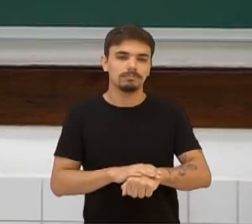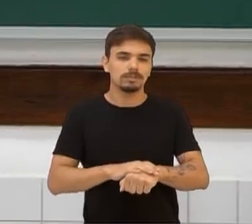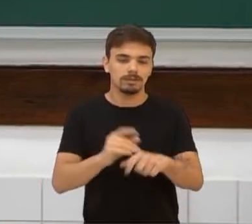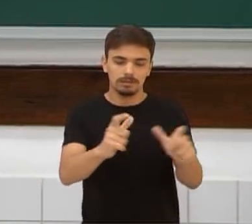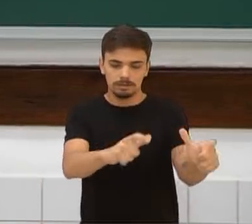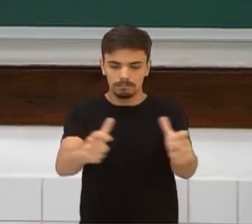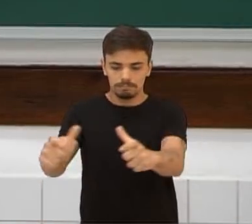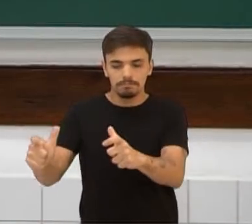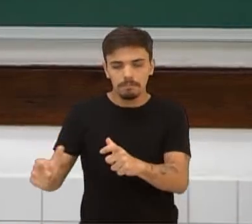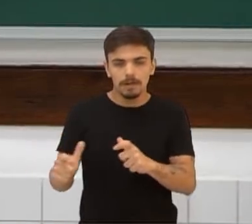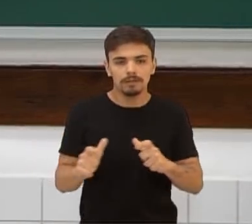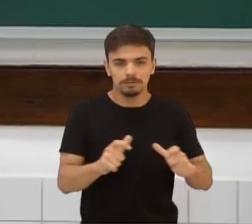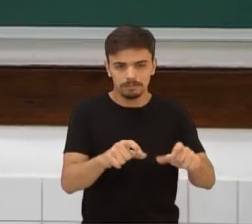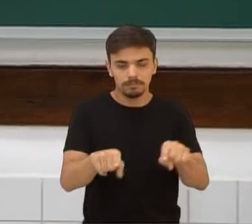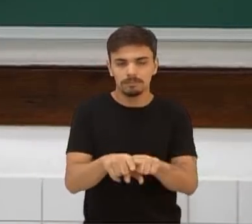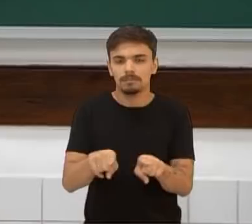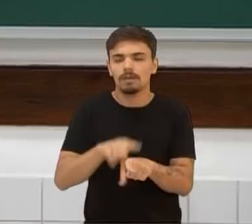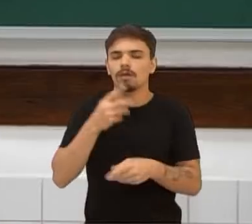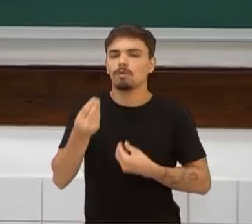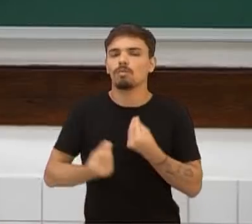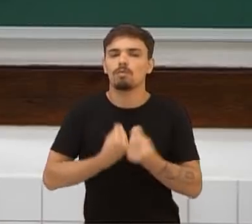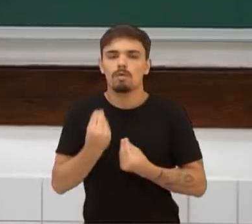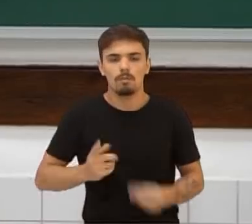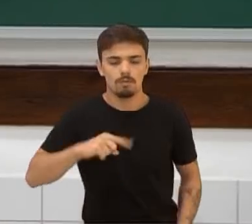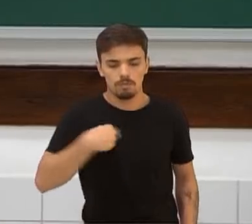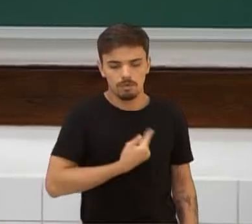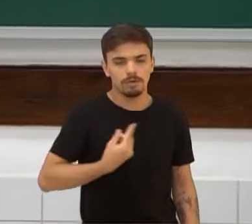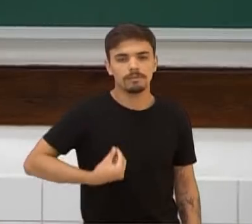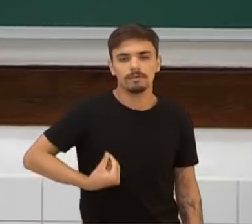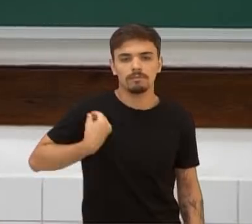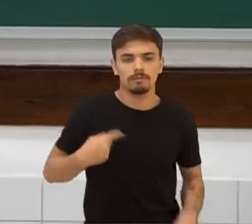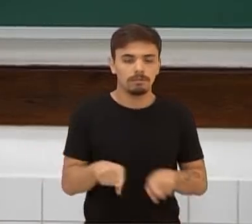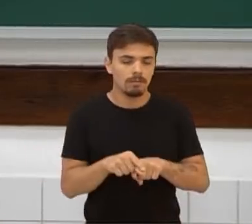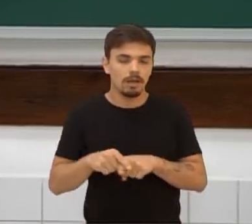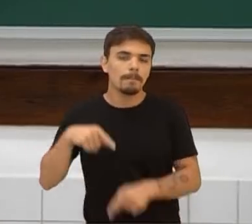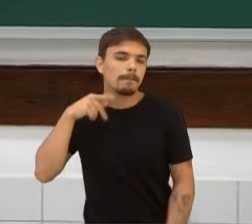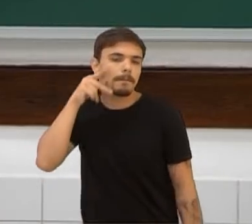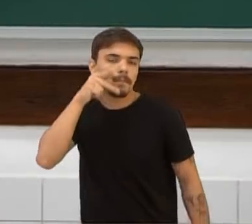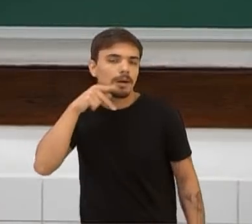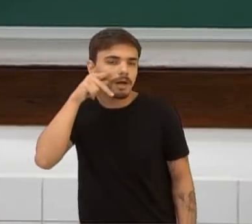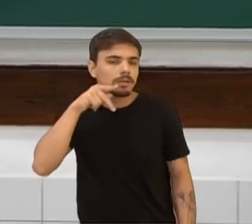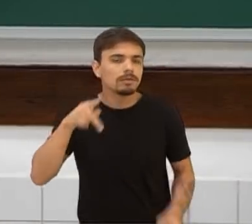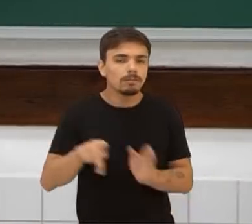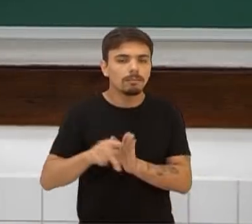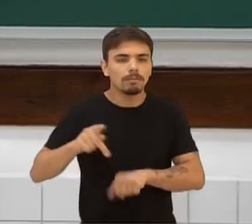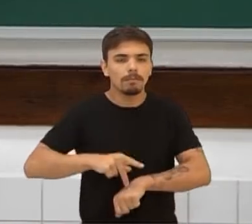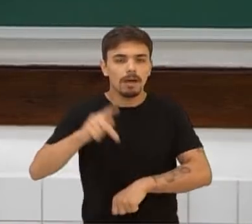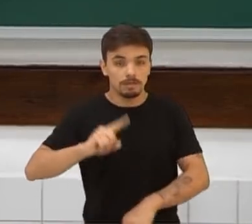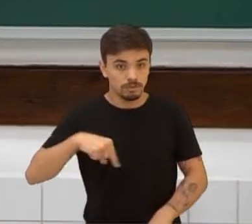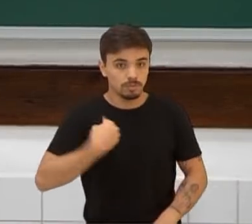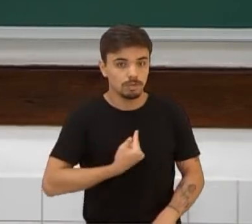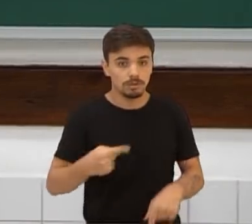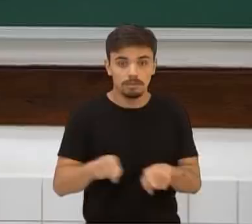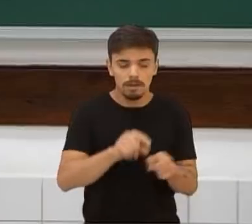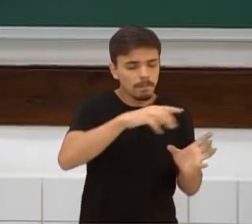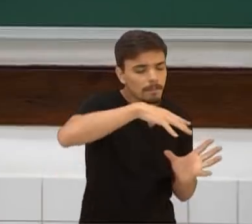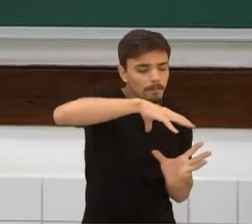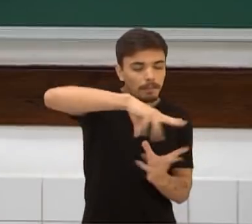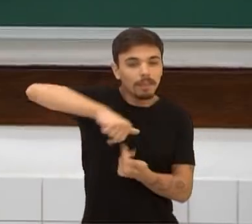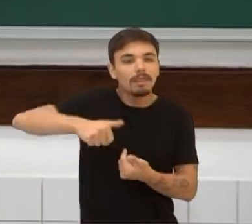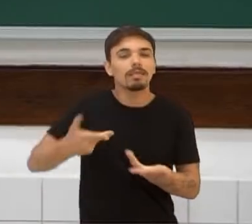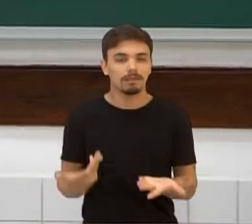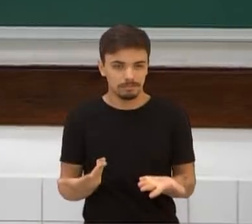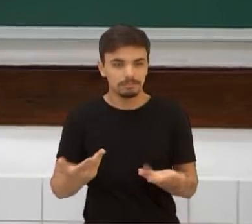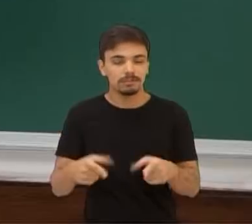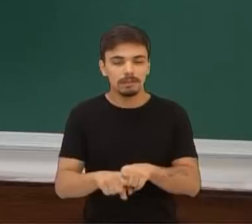modo como nós vivemos, o modo como funciona a política do nosso país, do nosso planeta, o